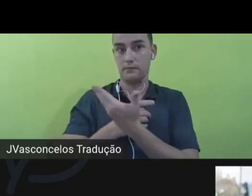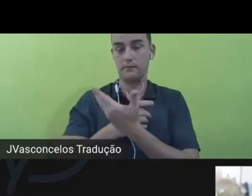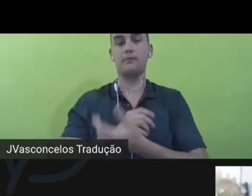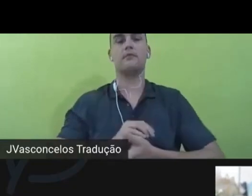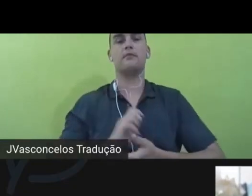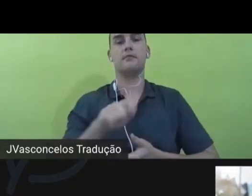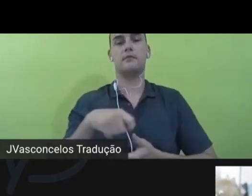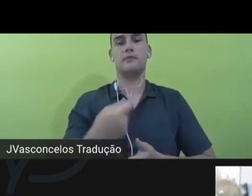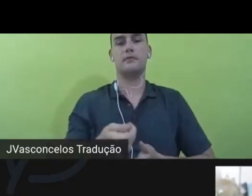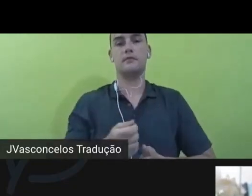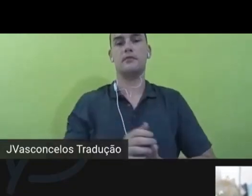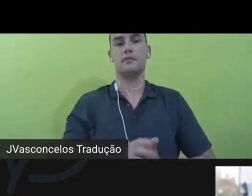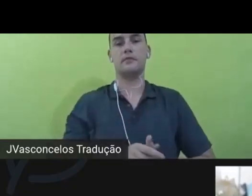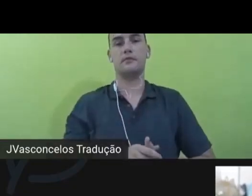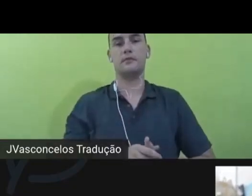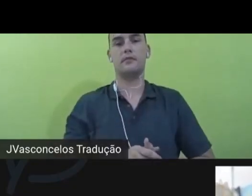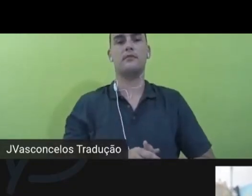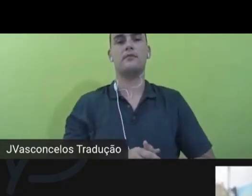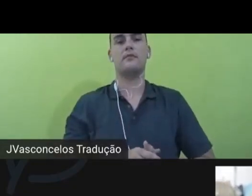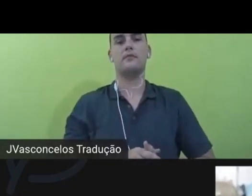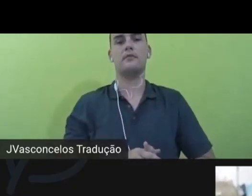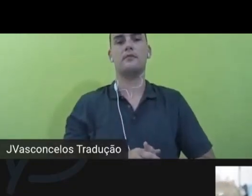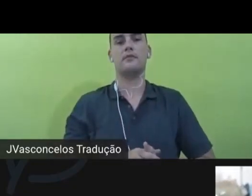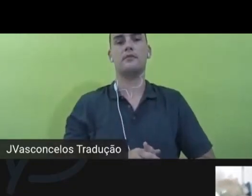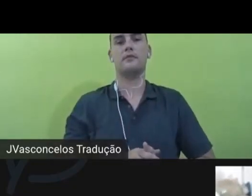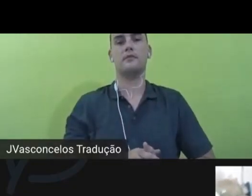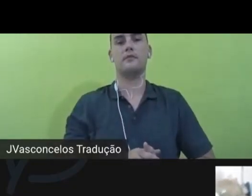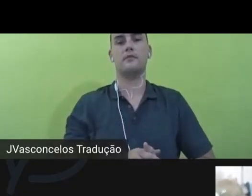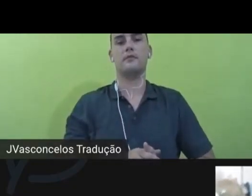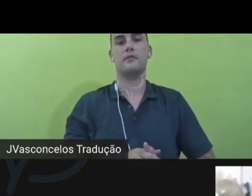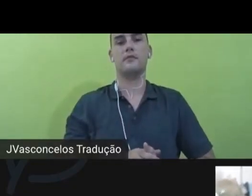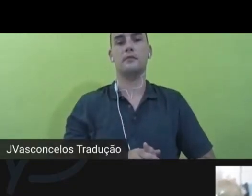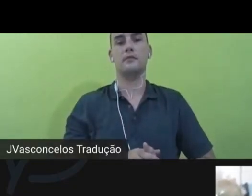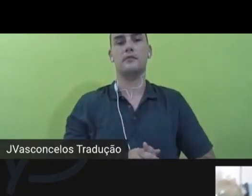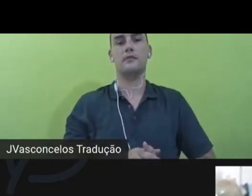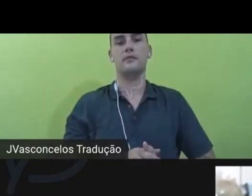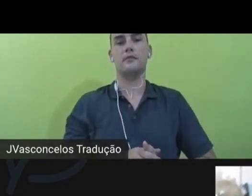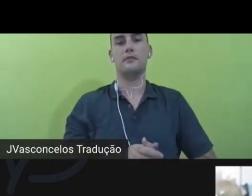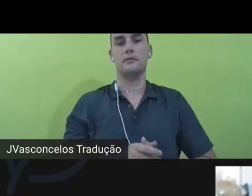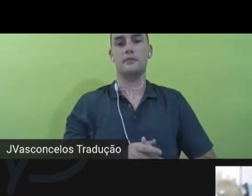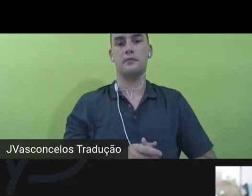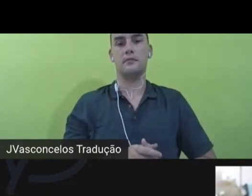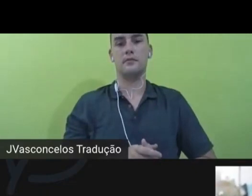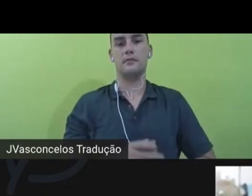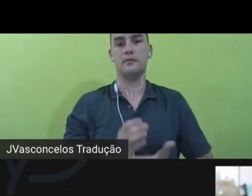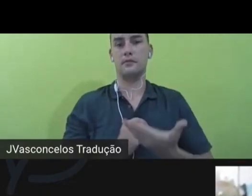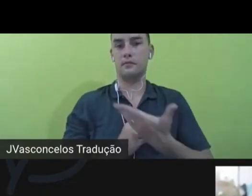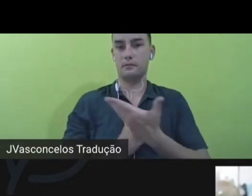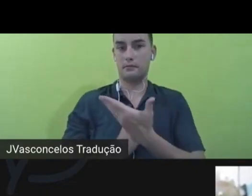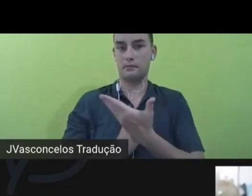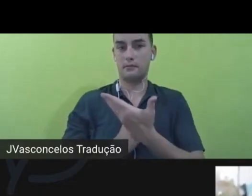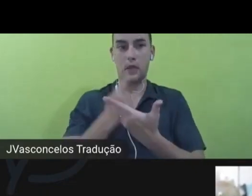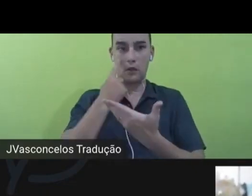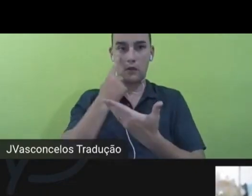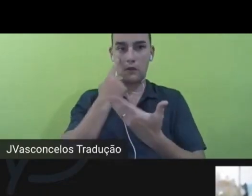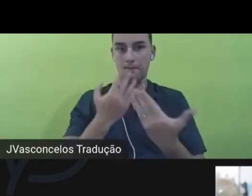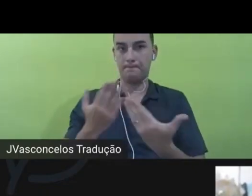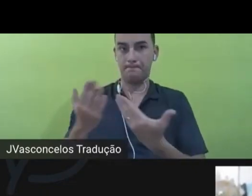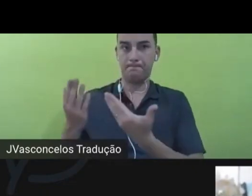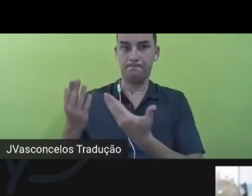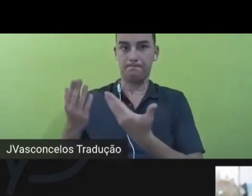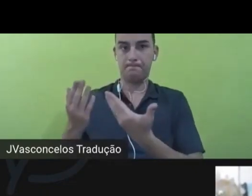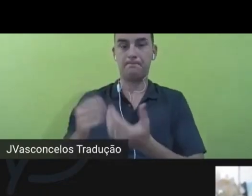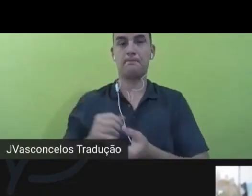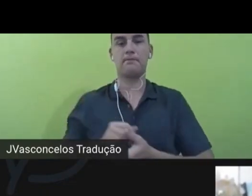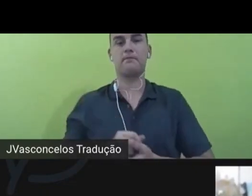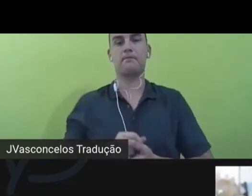correspondendo ao amarelo, e a letra E é da configuração em língua